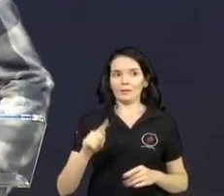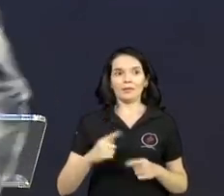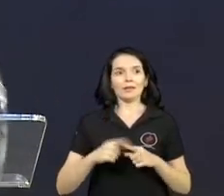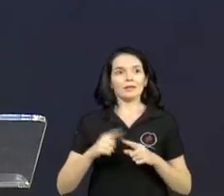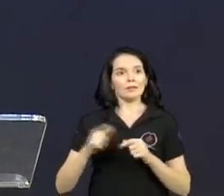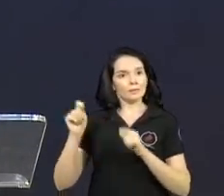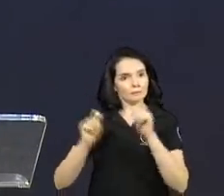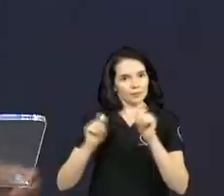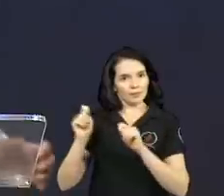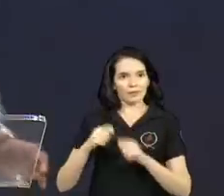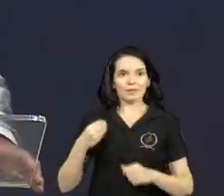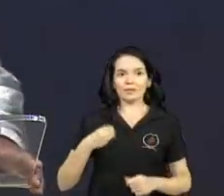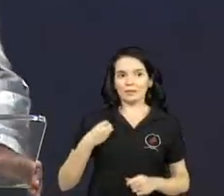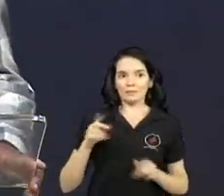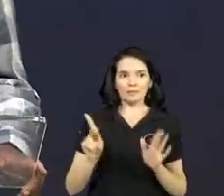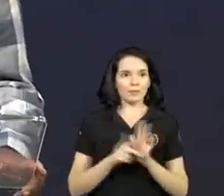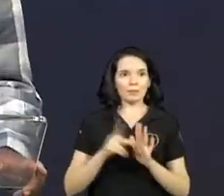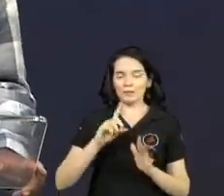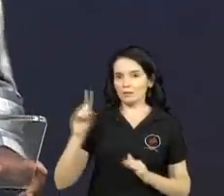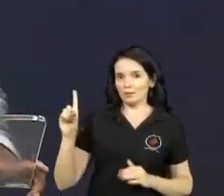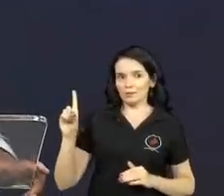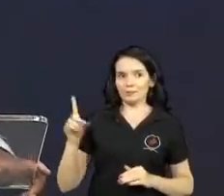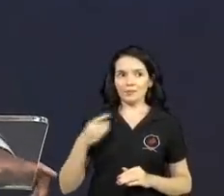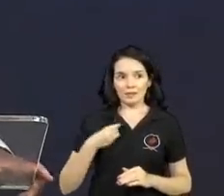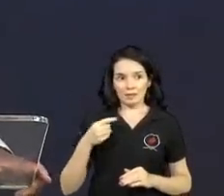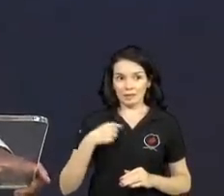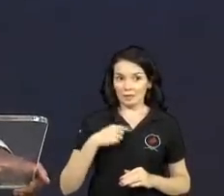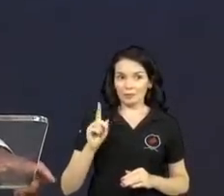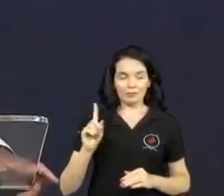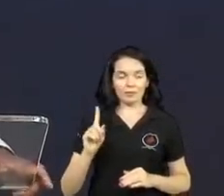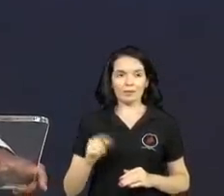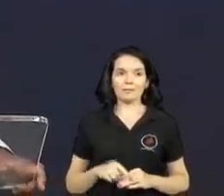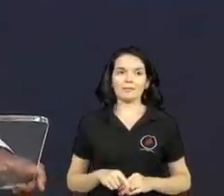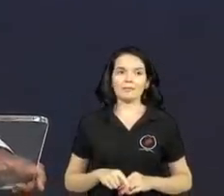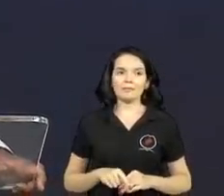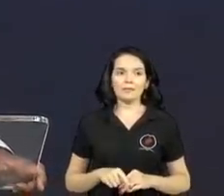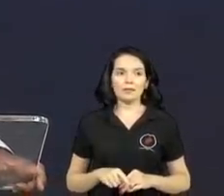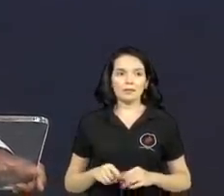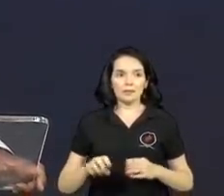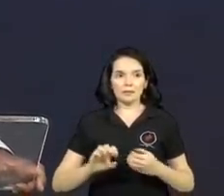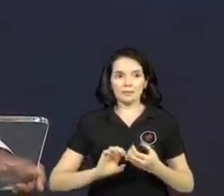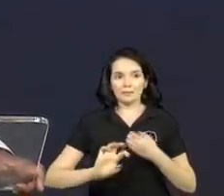Deus e não eu. Mas eu digo para você, se eu sou você, eu não perdi essa oportunidade, não.